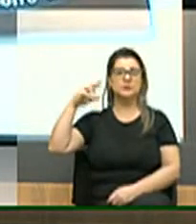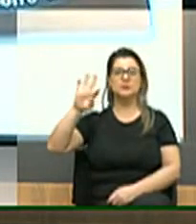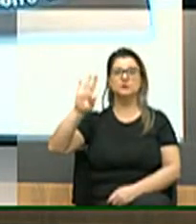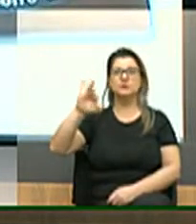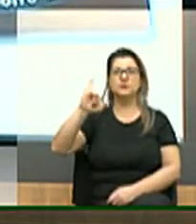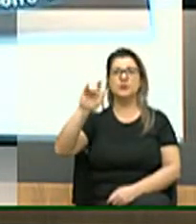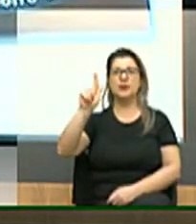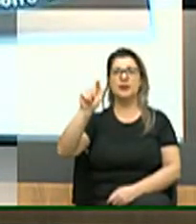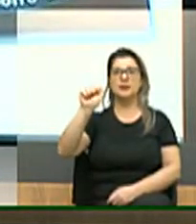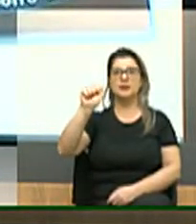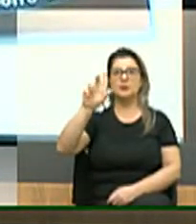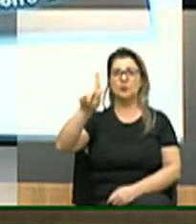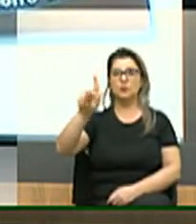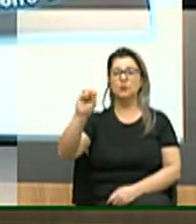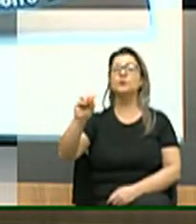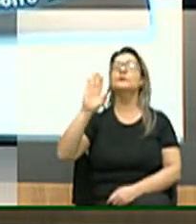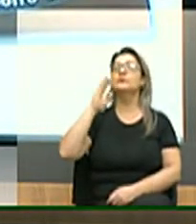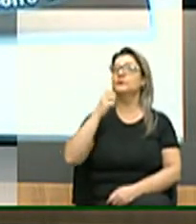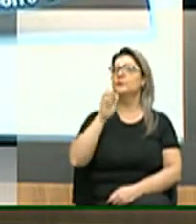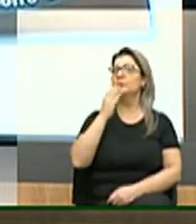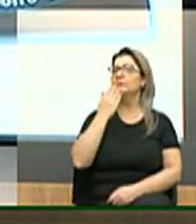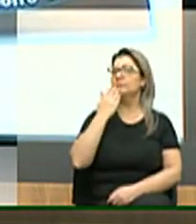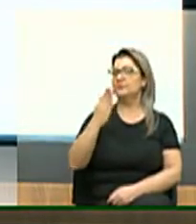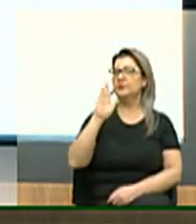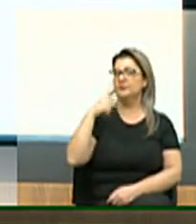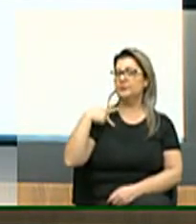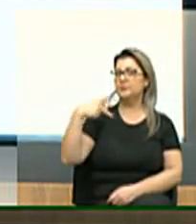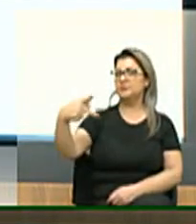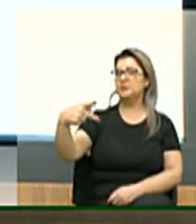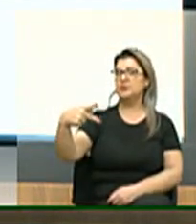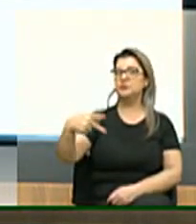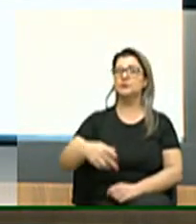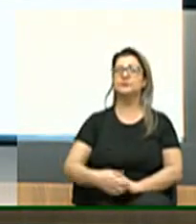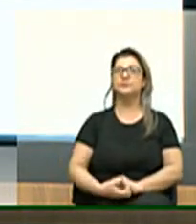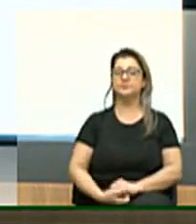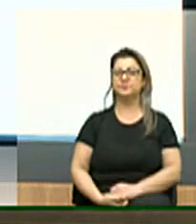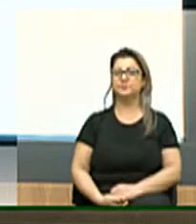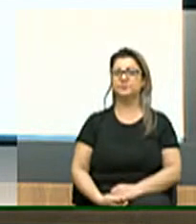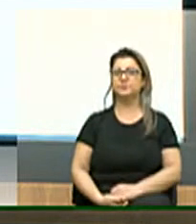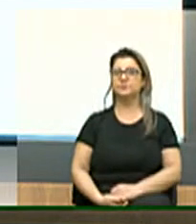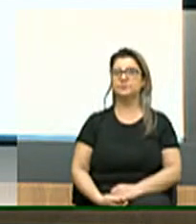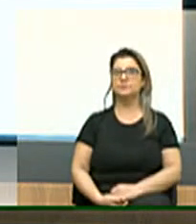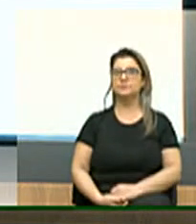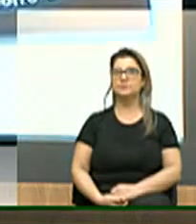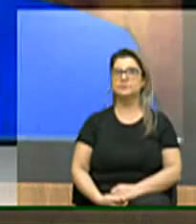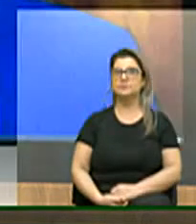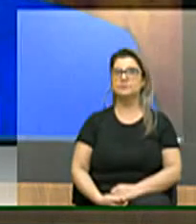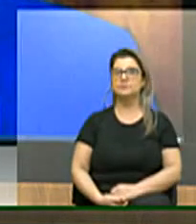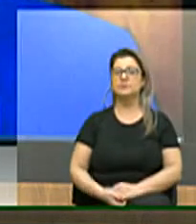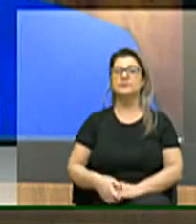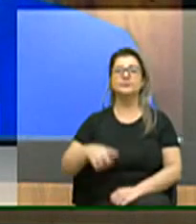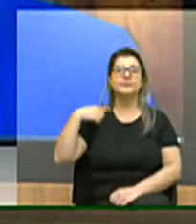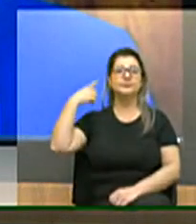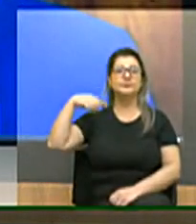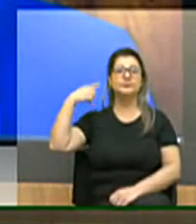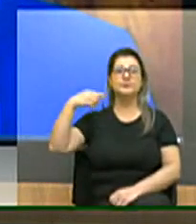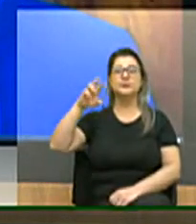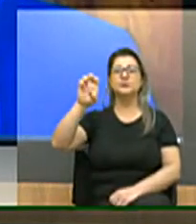Favorável, presidente. Thiago Duarte, favorável, presidente. Okay, Thiago Duarte, favorável, presidente. Deputado Eric Lins,